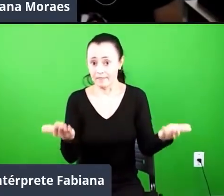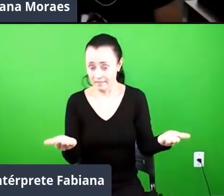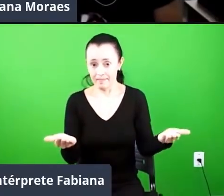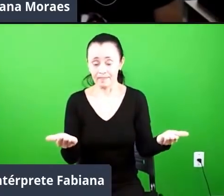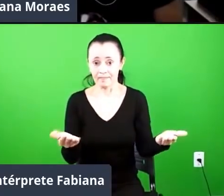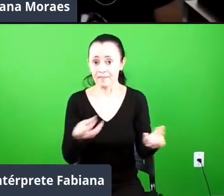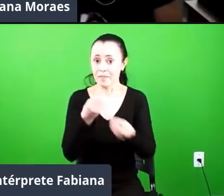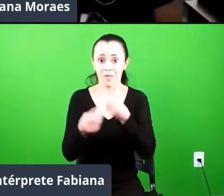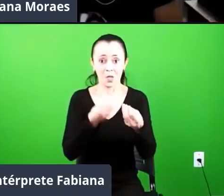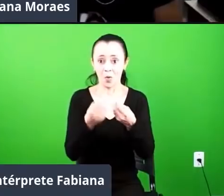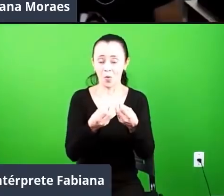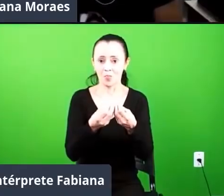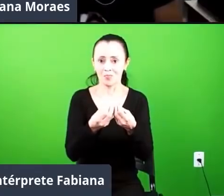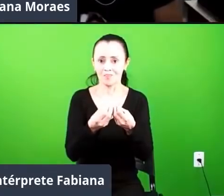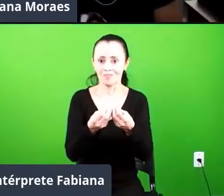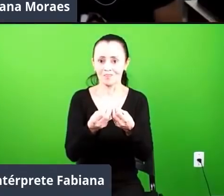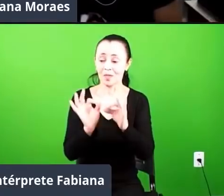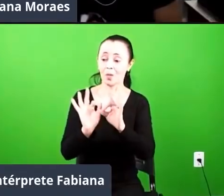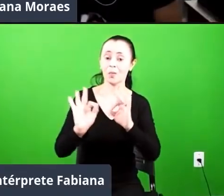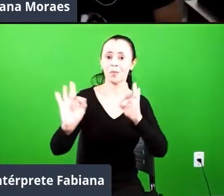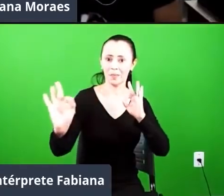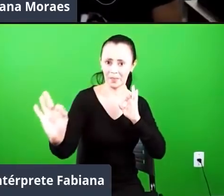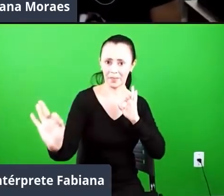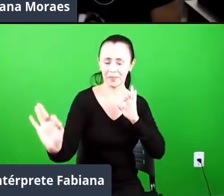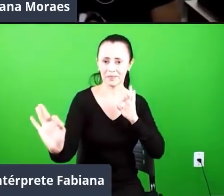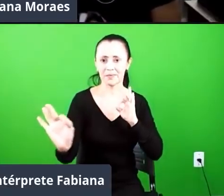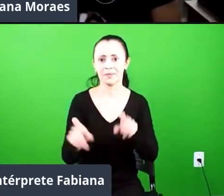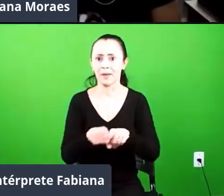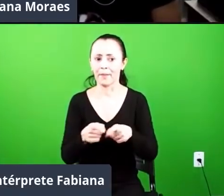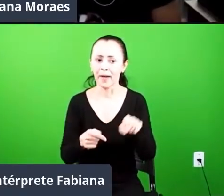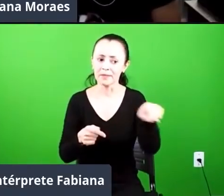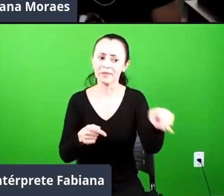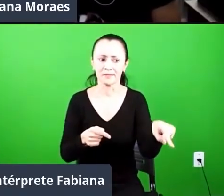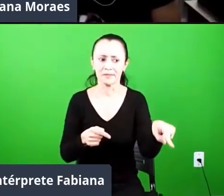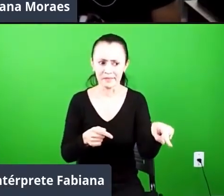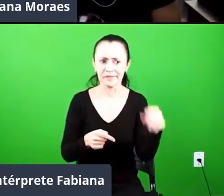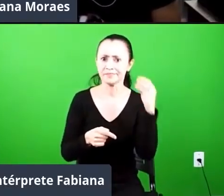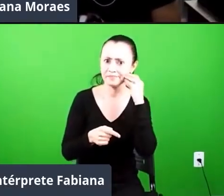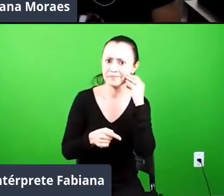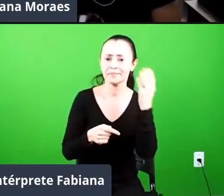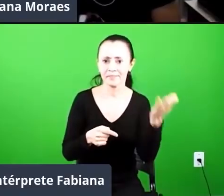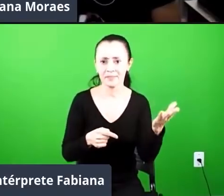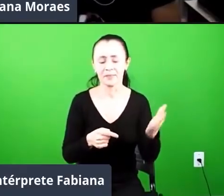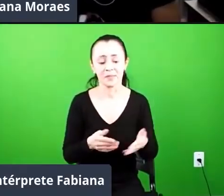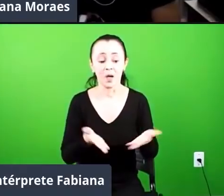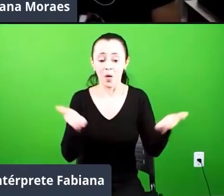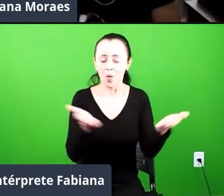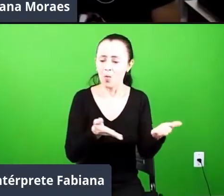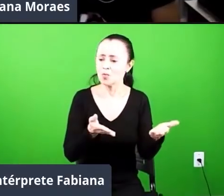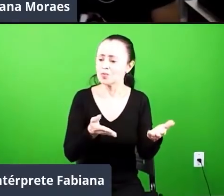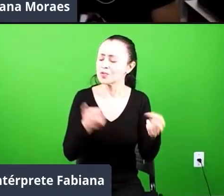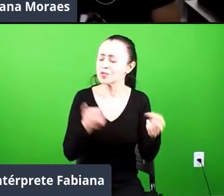humanamente, a gente respira, mas a gente tenta cumprir o máximo, o programa, né? Hoje eu vou acompanhar o João, o Pedro,